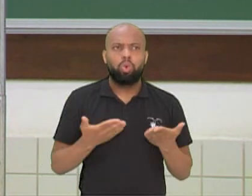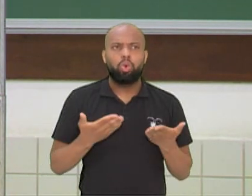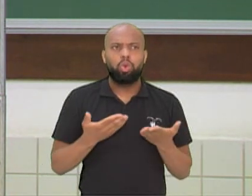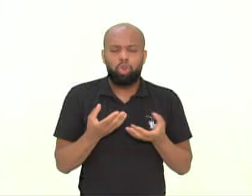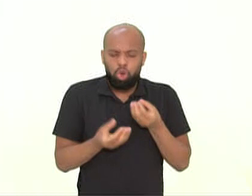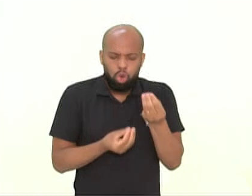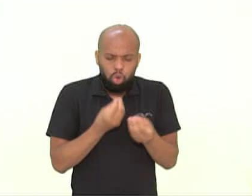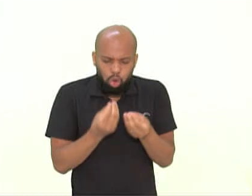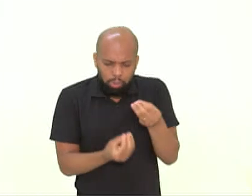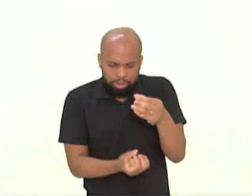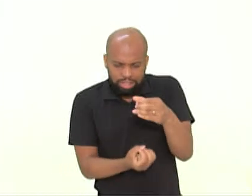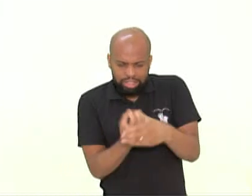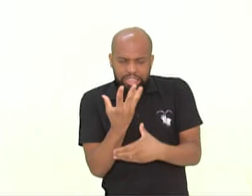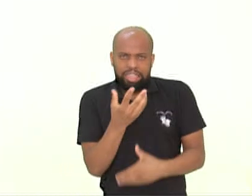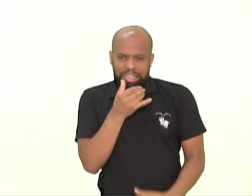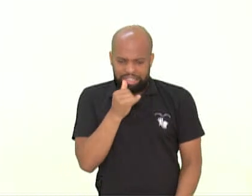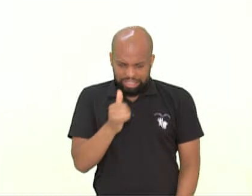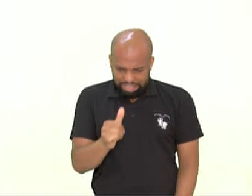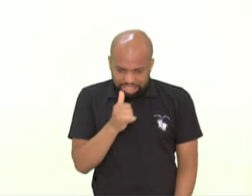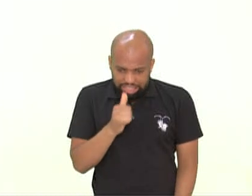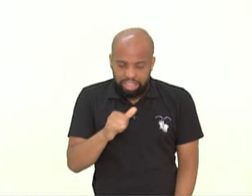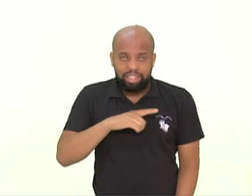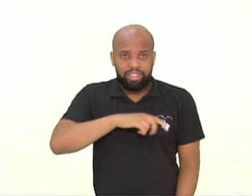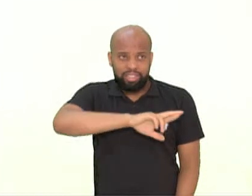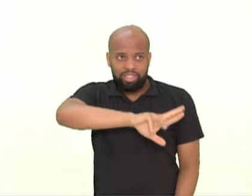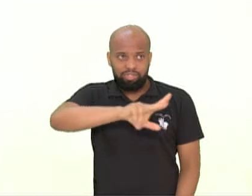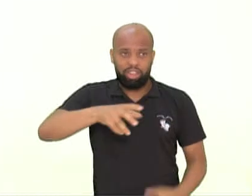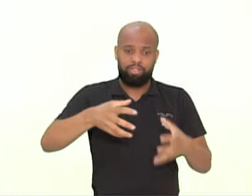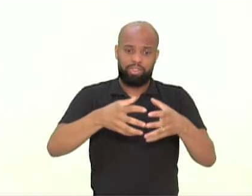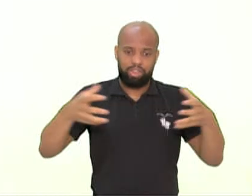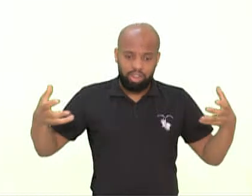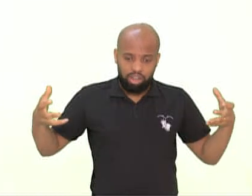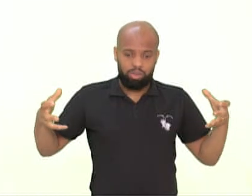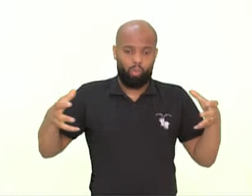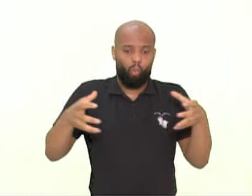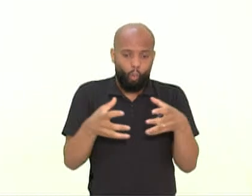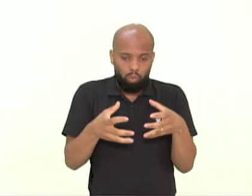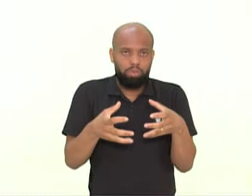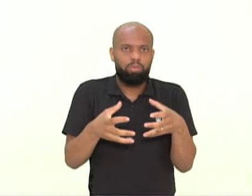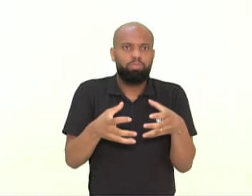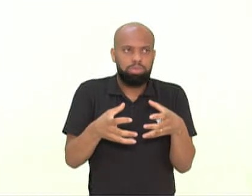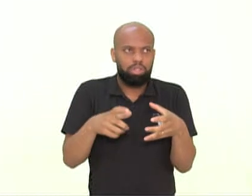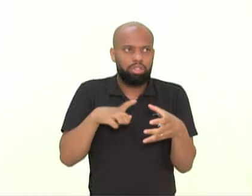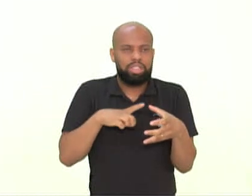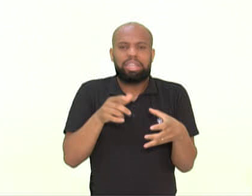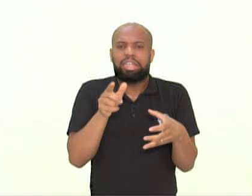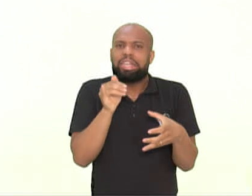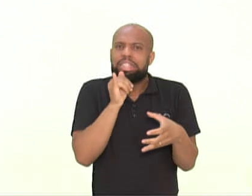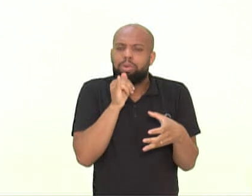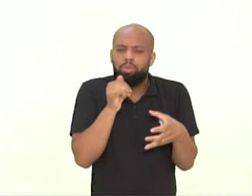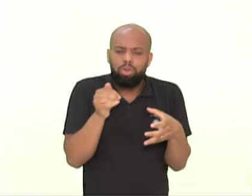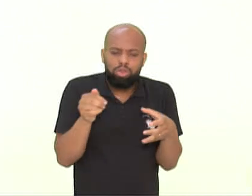geradores elétricos, né? Existem vários tamanhos, de pequenininhos